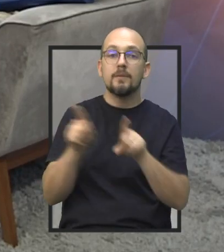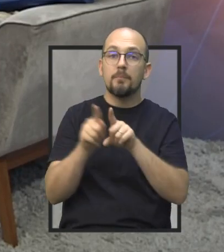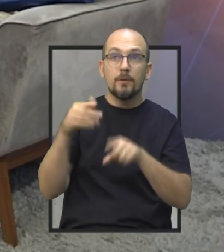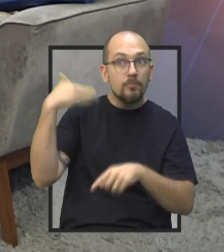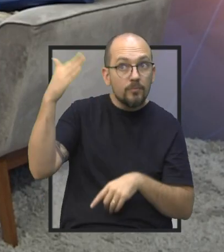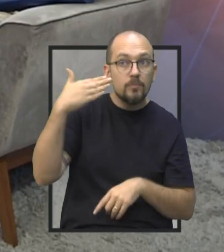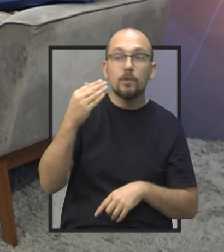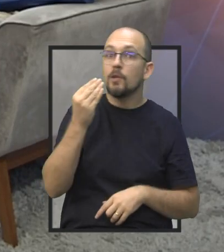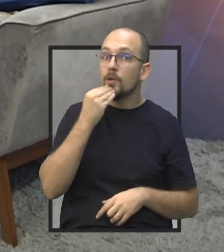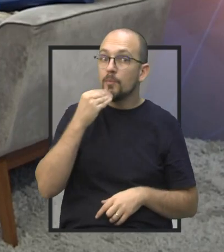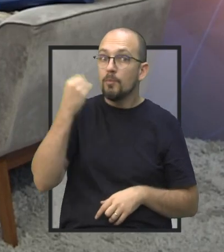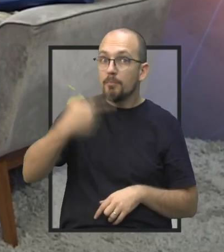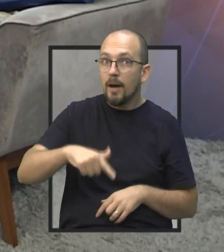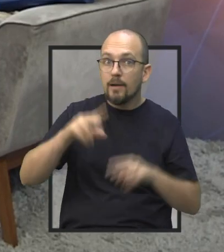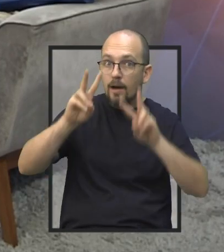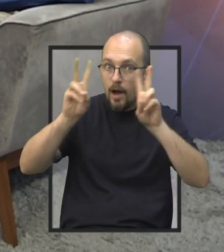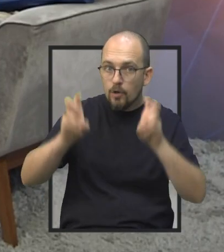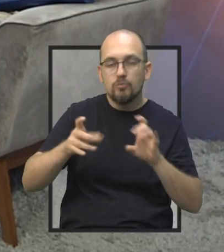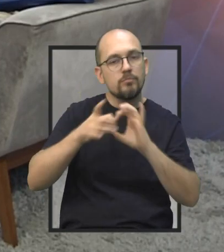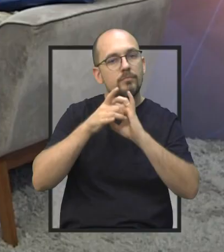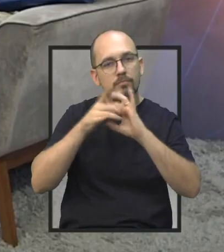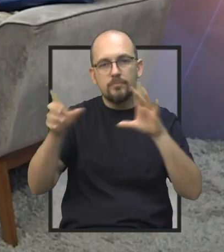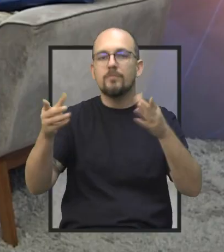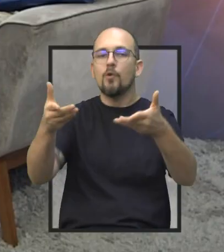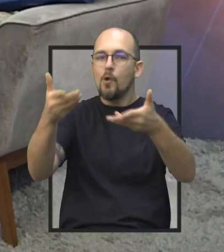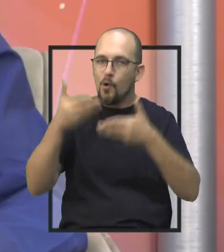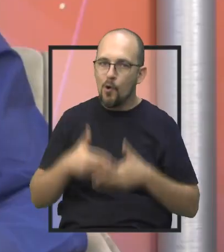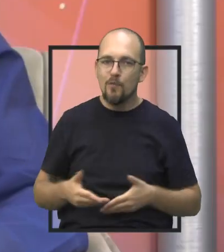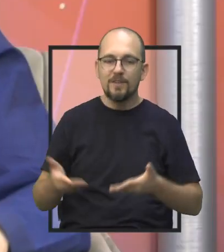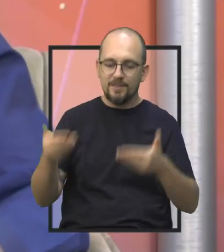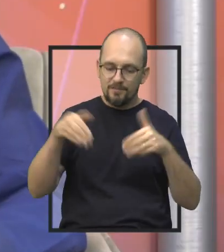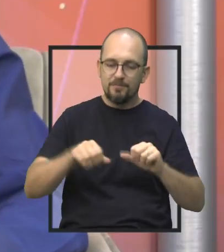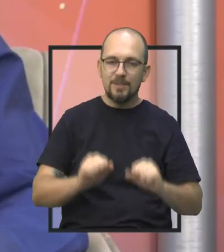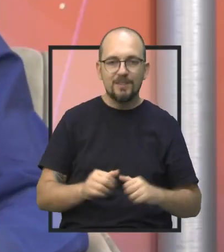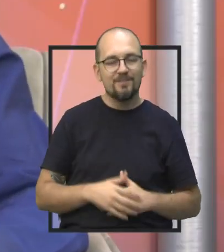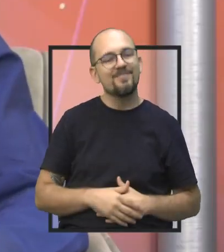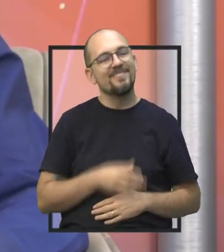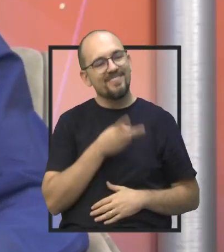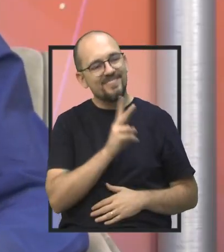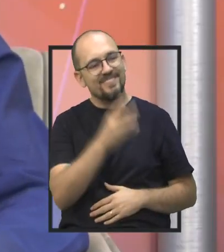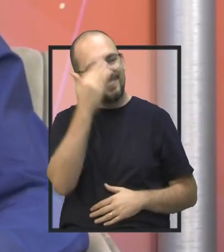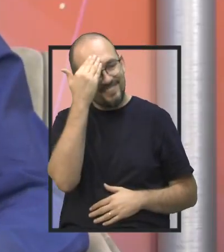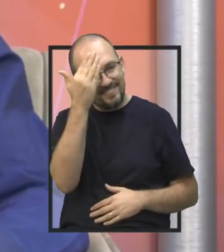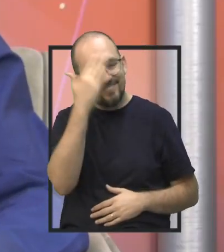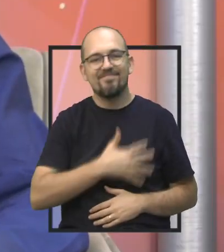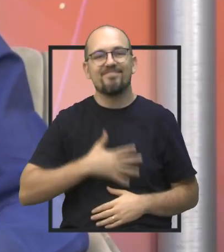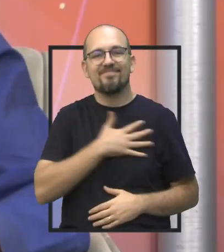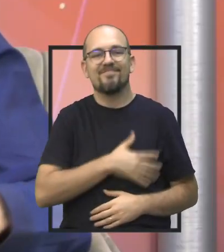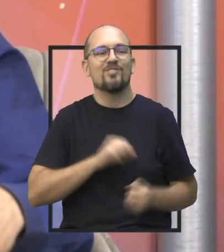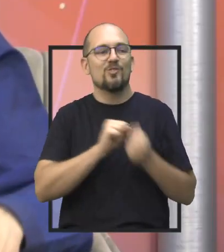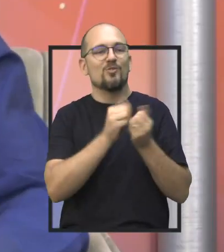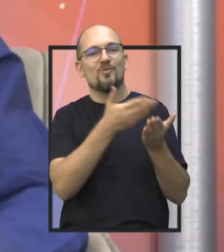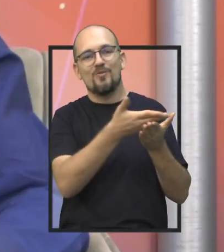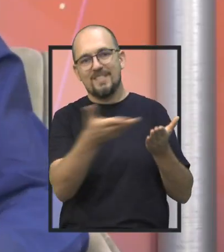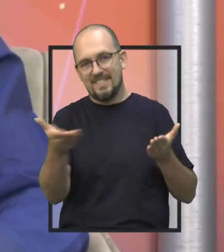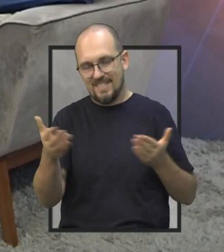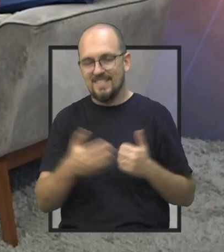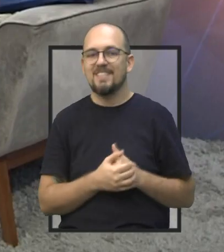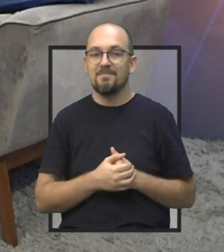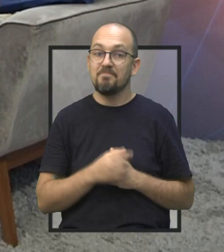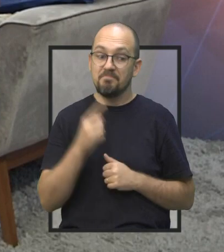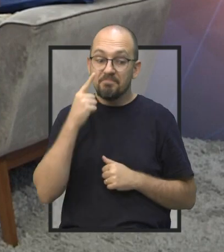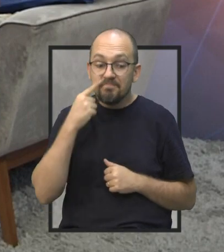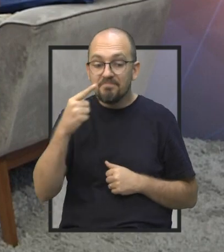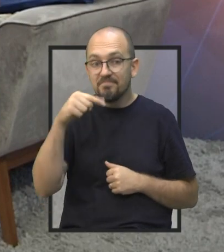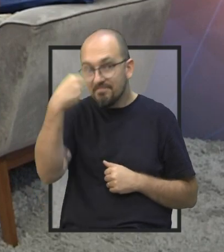você tiver mais assuntos, também o convite já está feito. É sempre uma honra e uma satisfação estar aqui com vocês e nos vemos